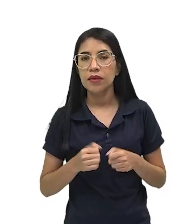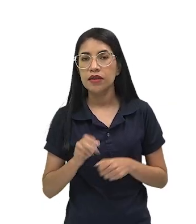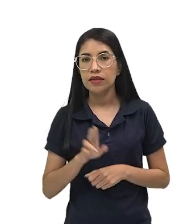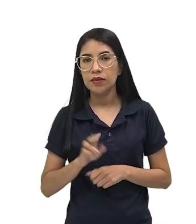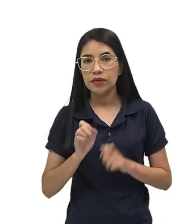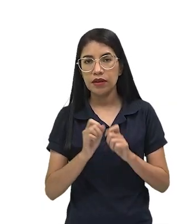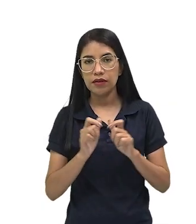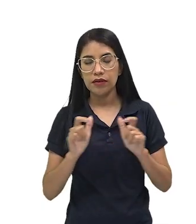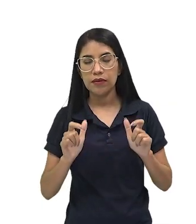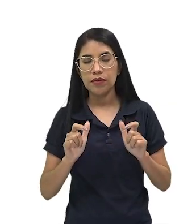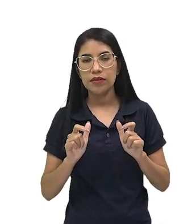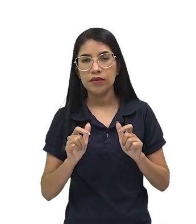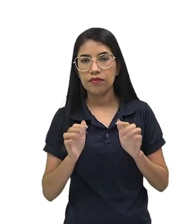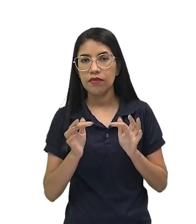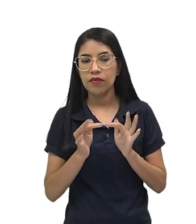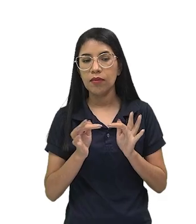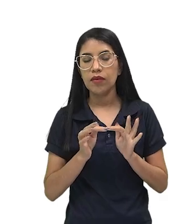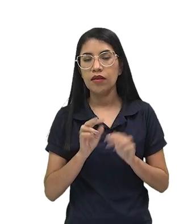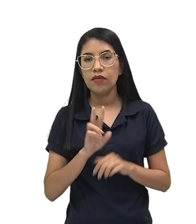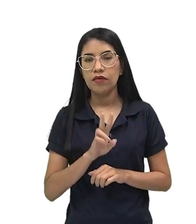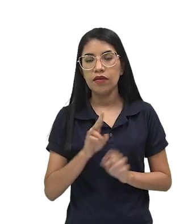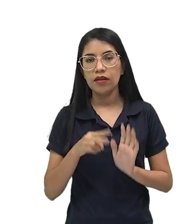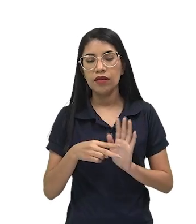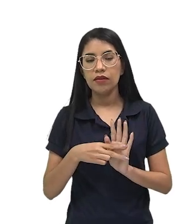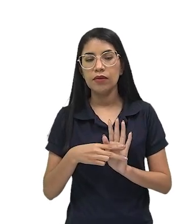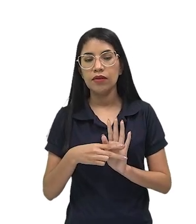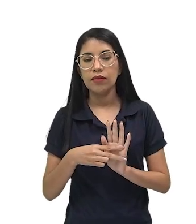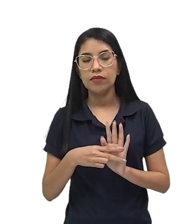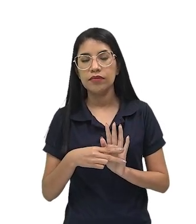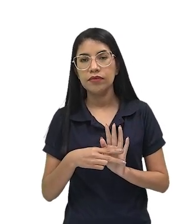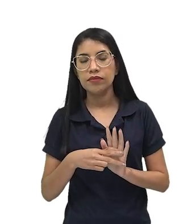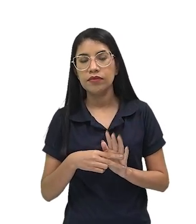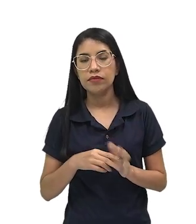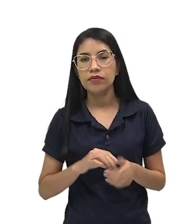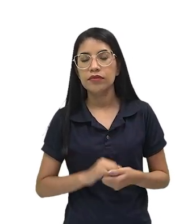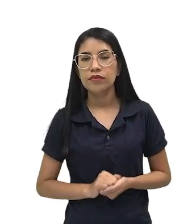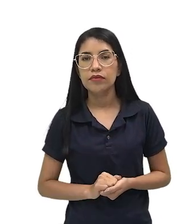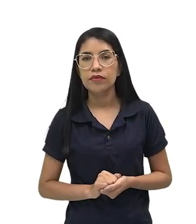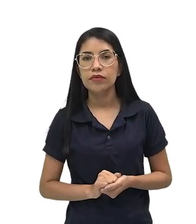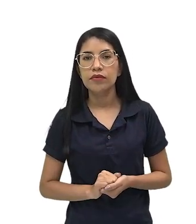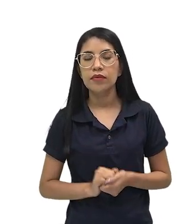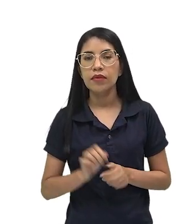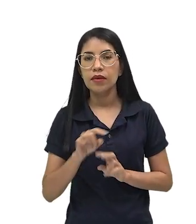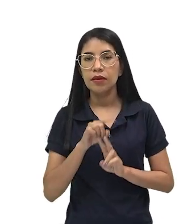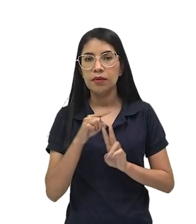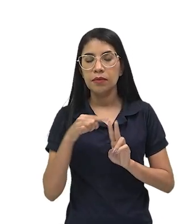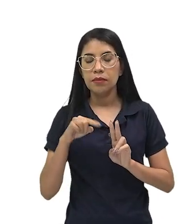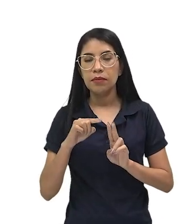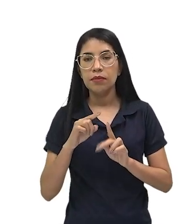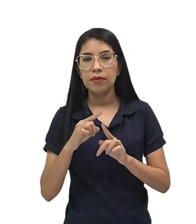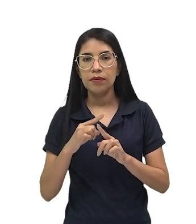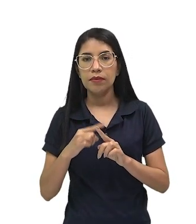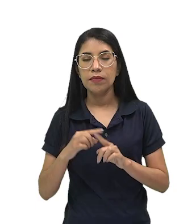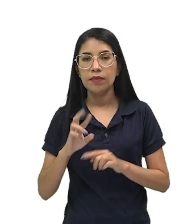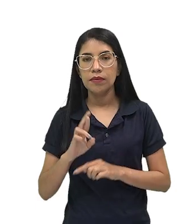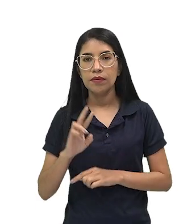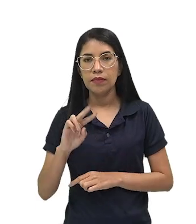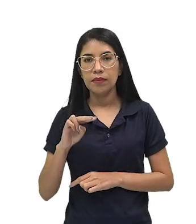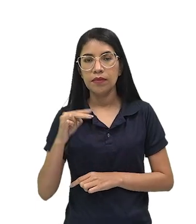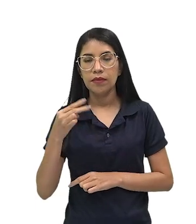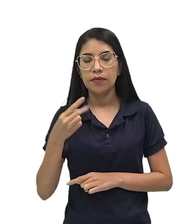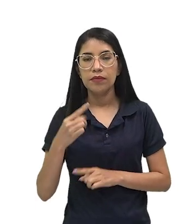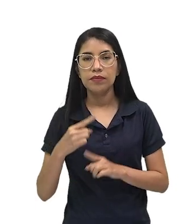que calcula o volume do cilindro, né, que eu vou chamar VC, ela é π vezes R